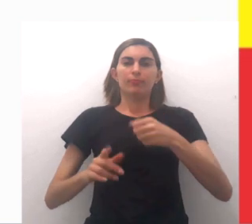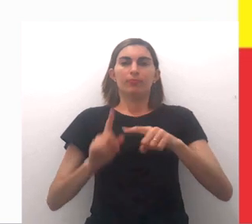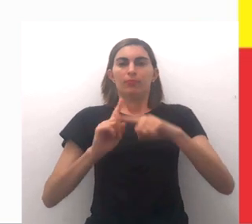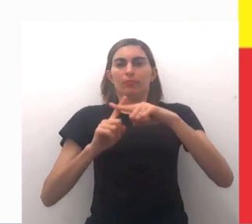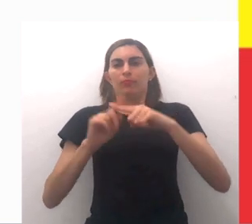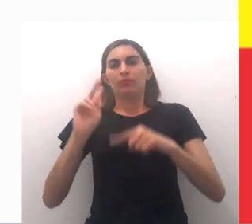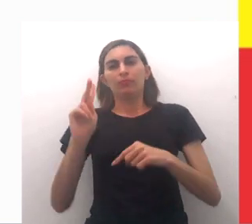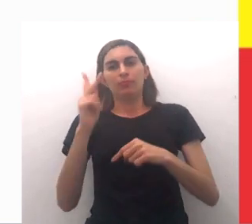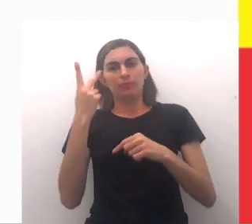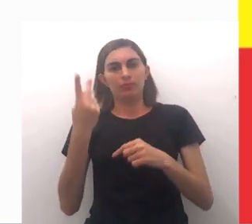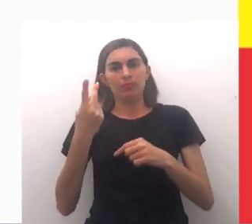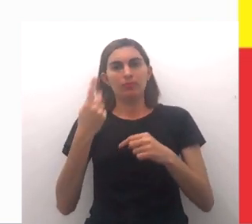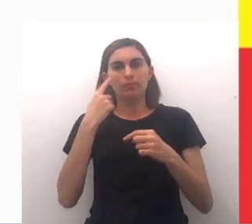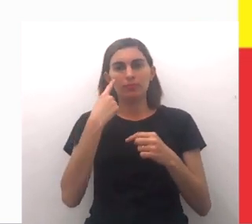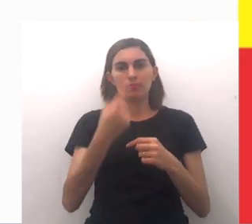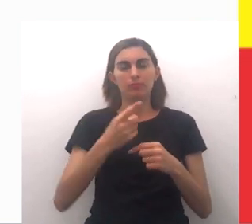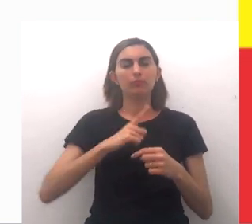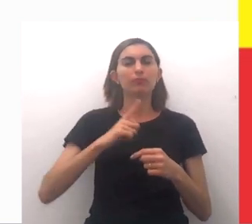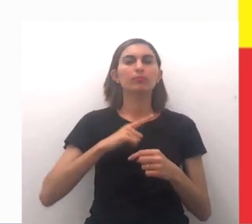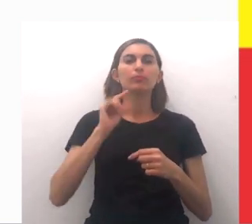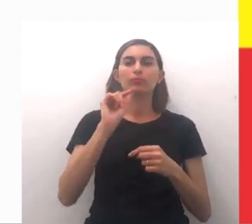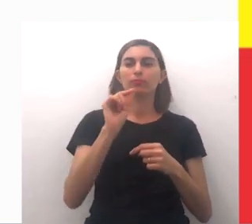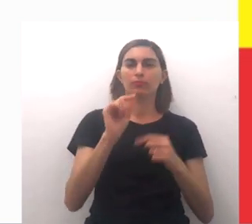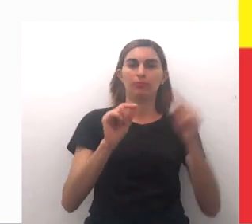ó, temos aqui, temos